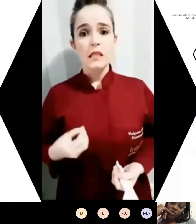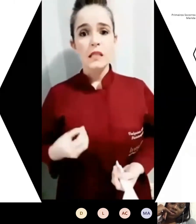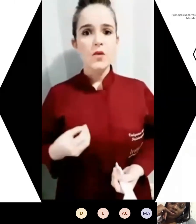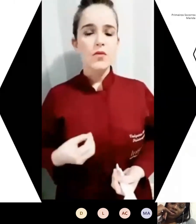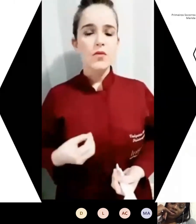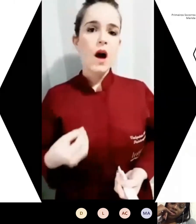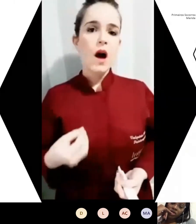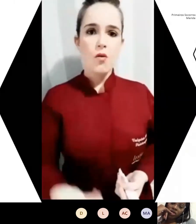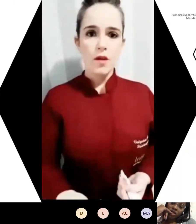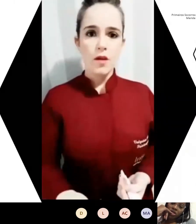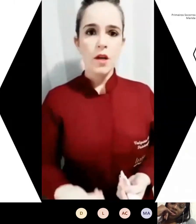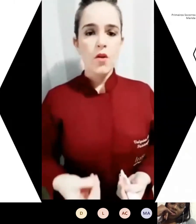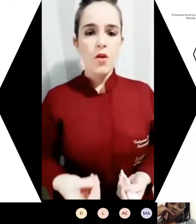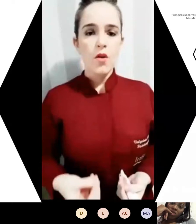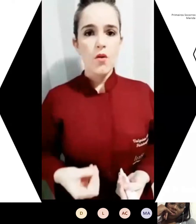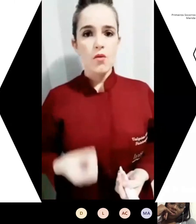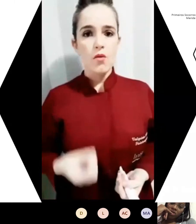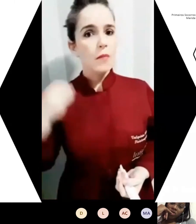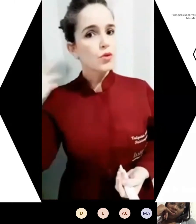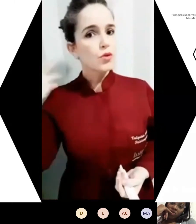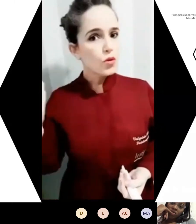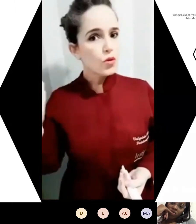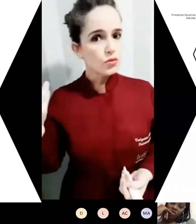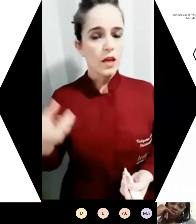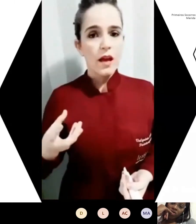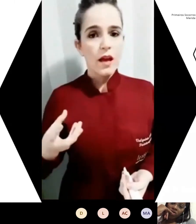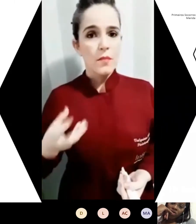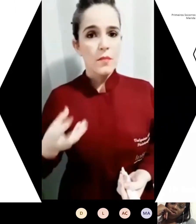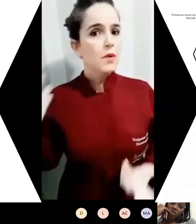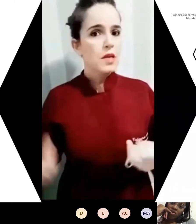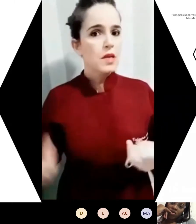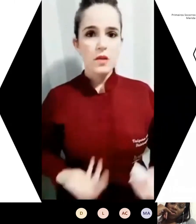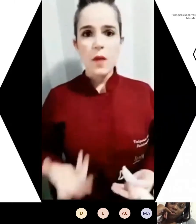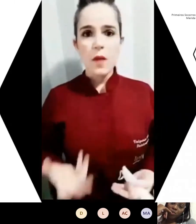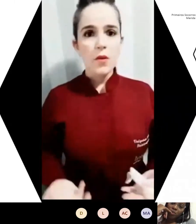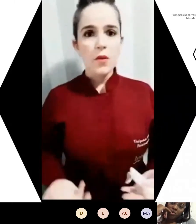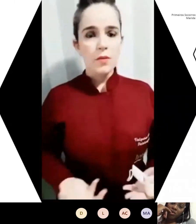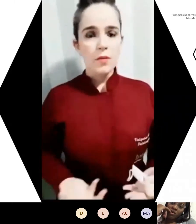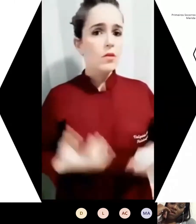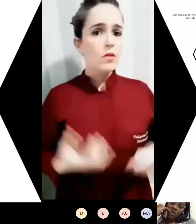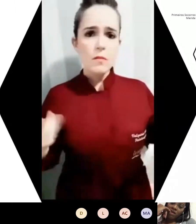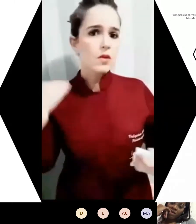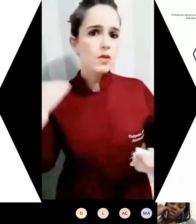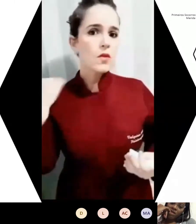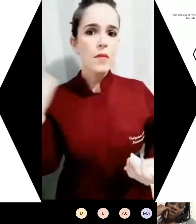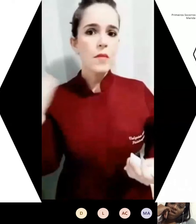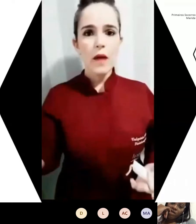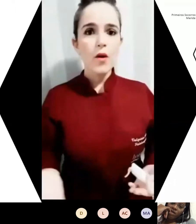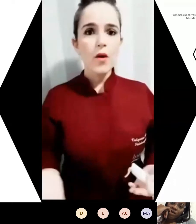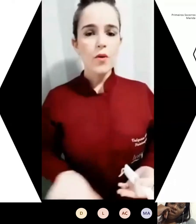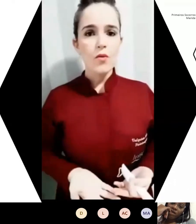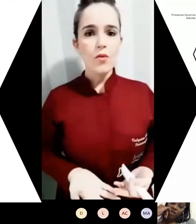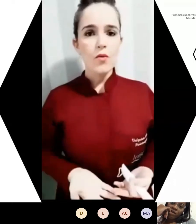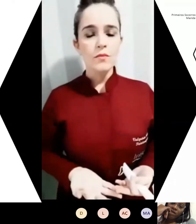Então, se eu vou à rua com o cabelo solto, principalmente eu que tenho cabelo comprido, ou a pessoa que tem um